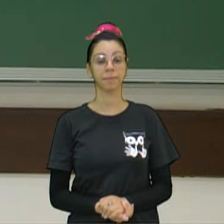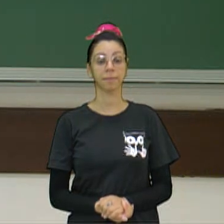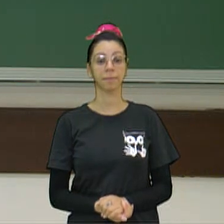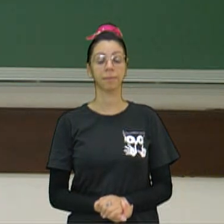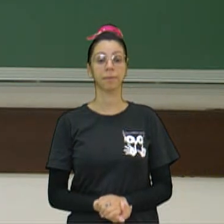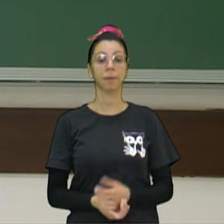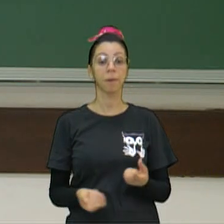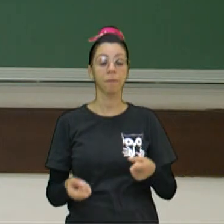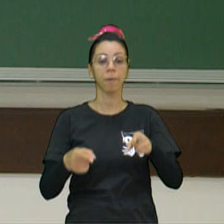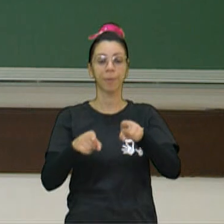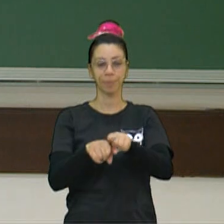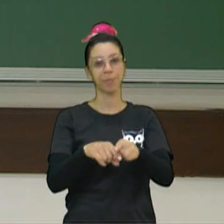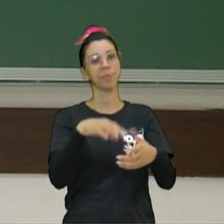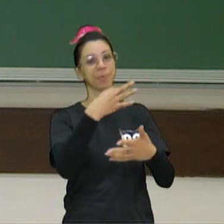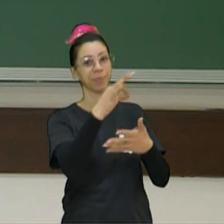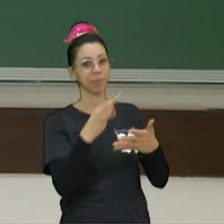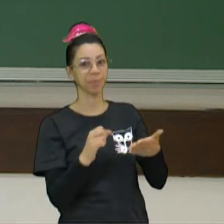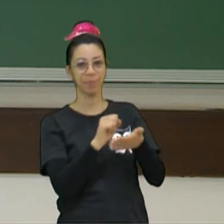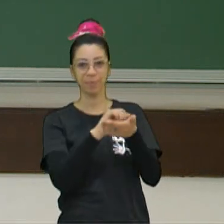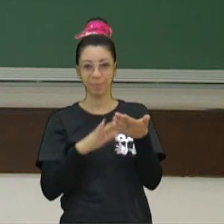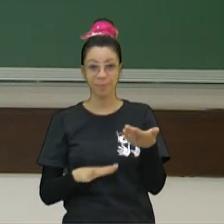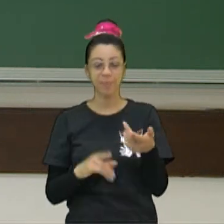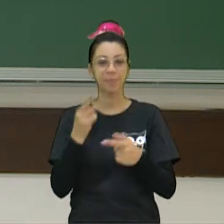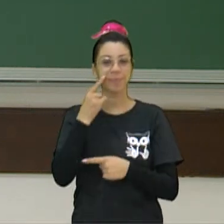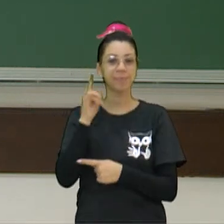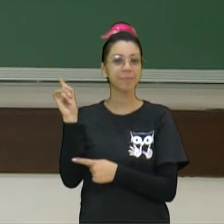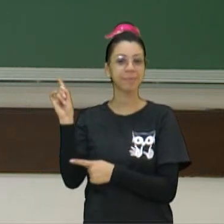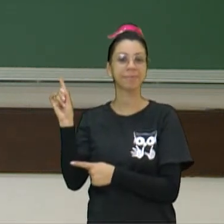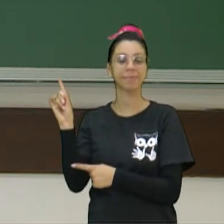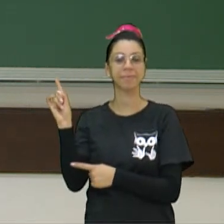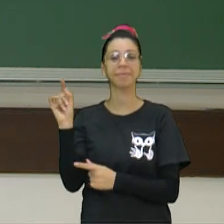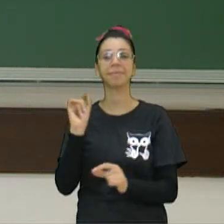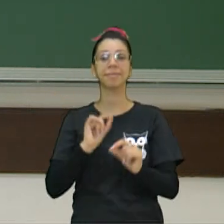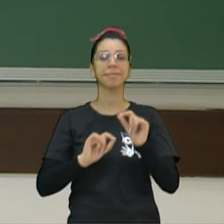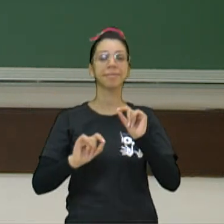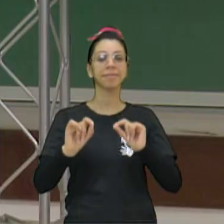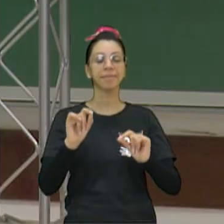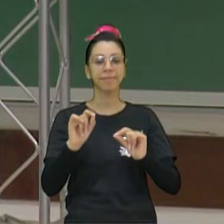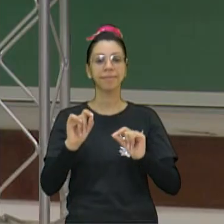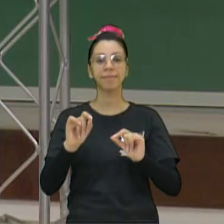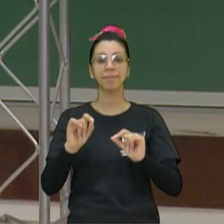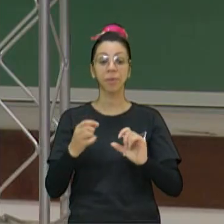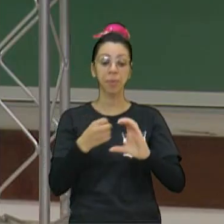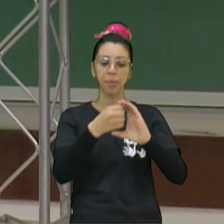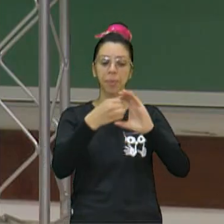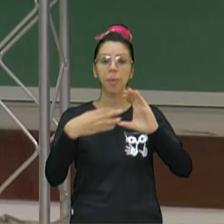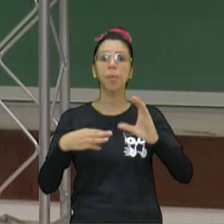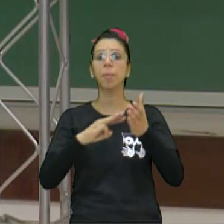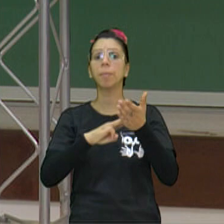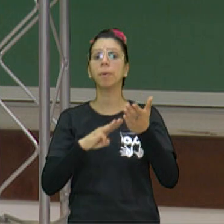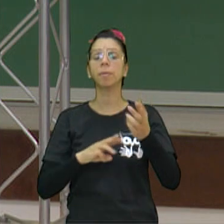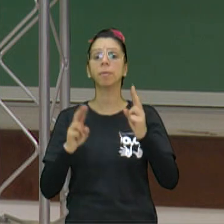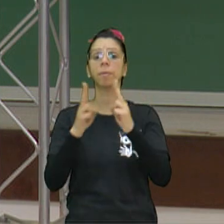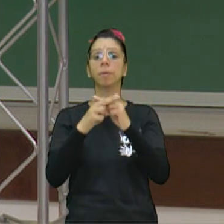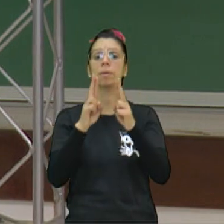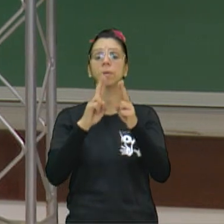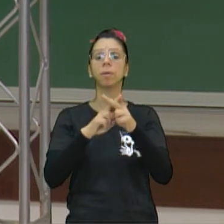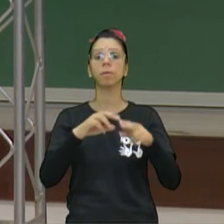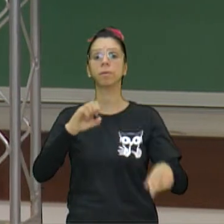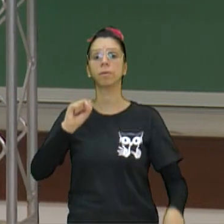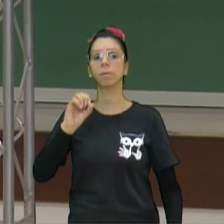Voltando então, pessoal, com a correção da atividade que tinha ficado aqui para vocês, que era o quê? Caracterizar o método Pilates solo.